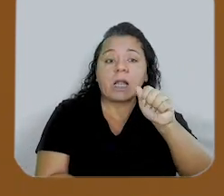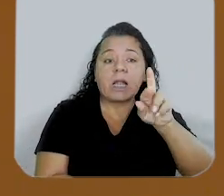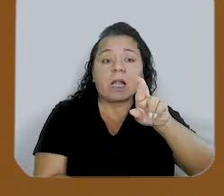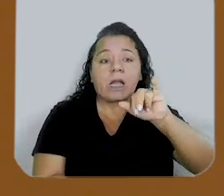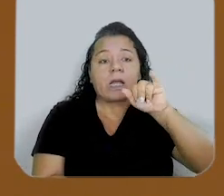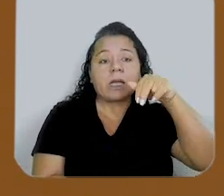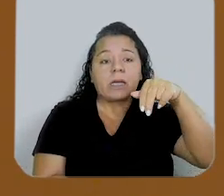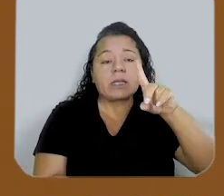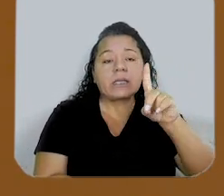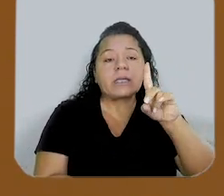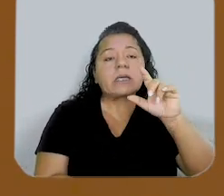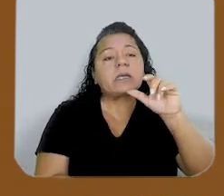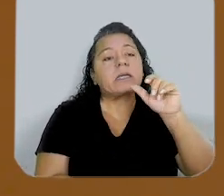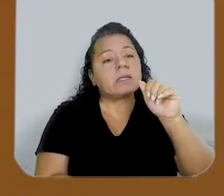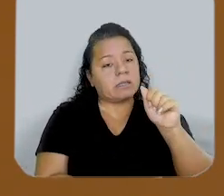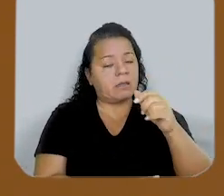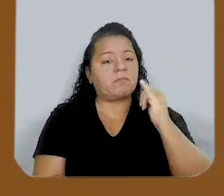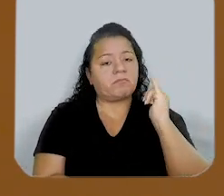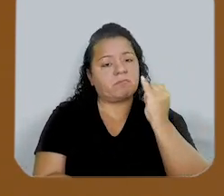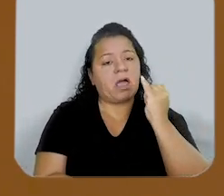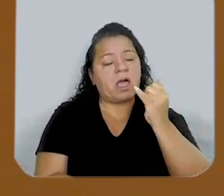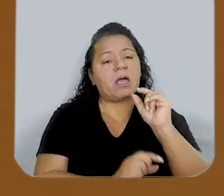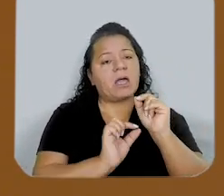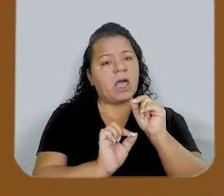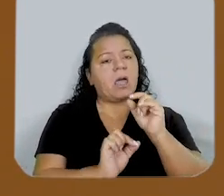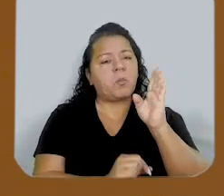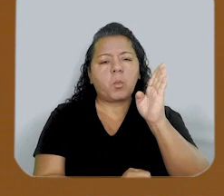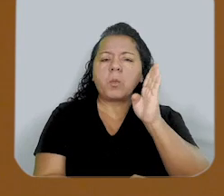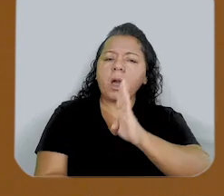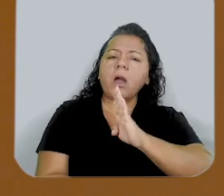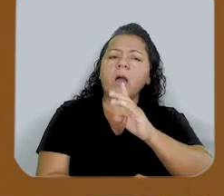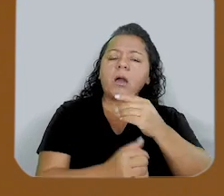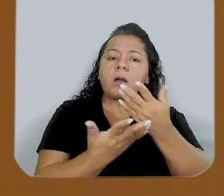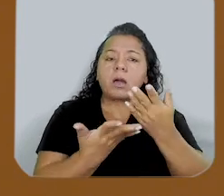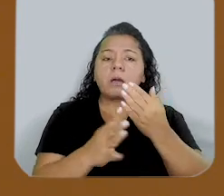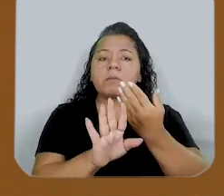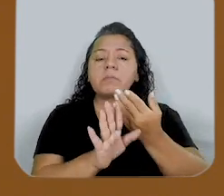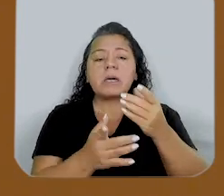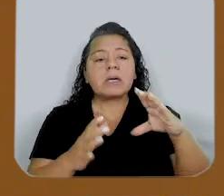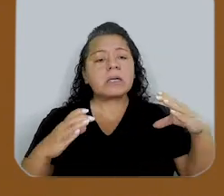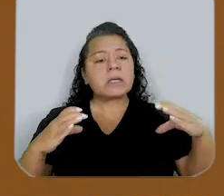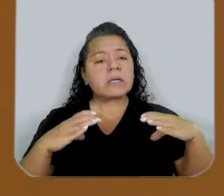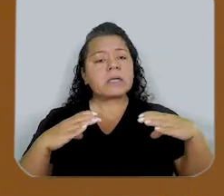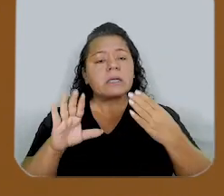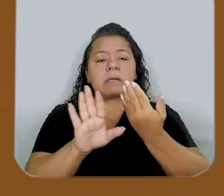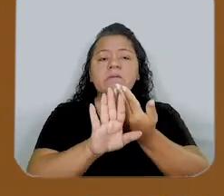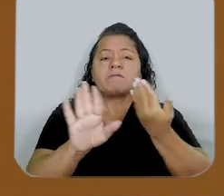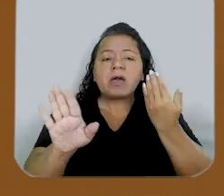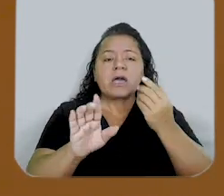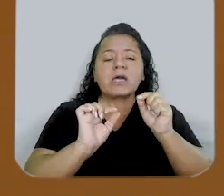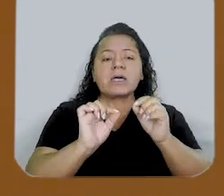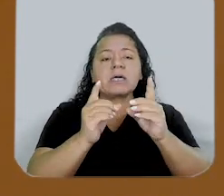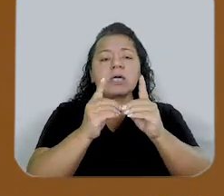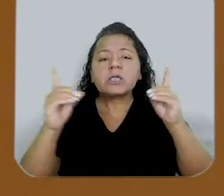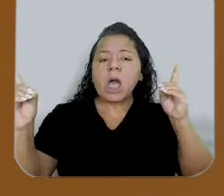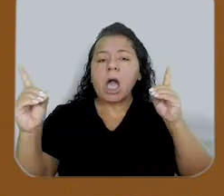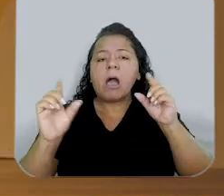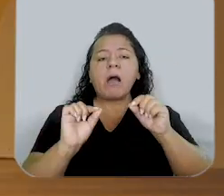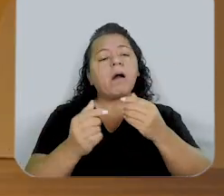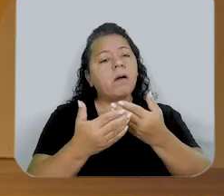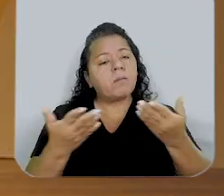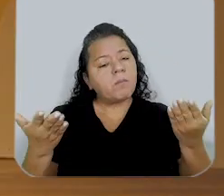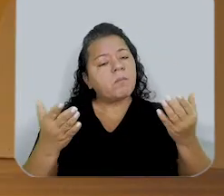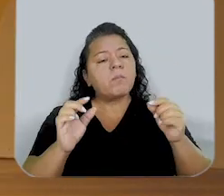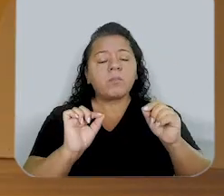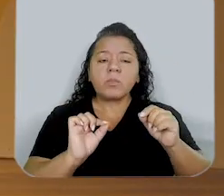assim, com a nossa própria identidade, assim, né? As cidades começam a se afastar. A gente usa um termo entre amigos do embrutecimento,